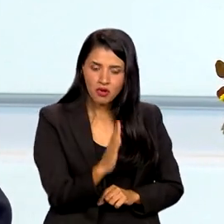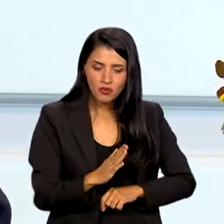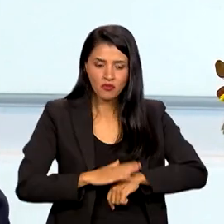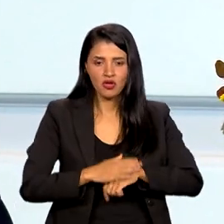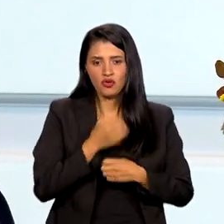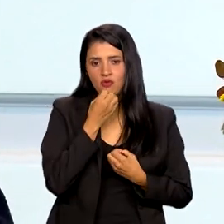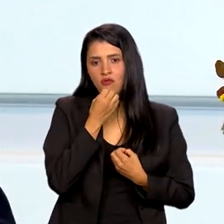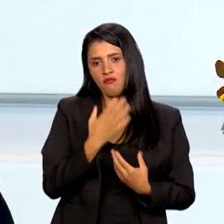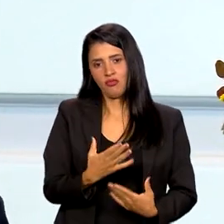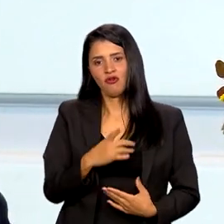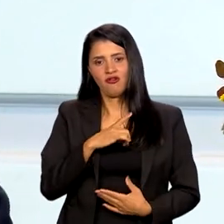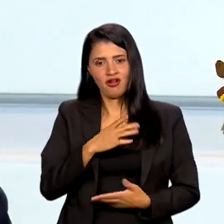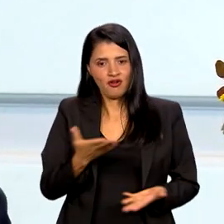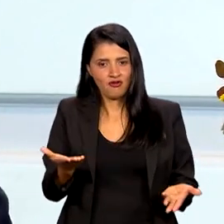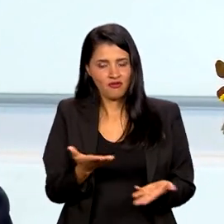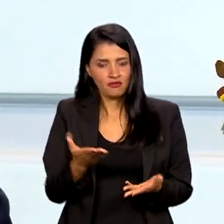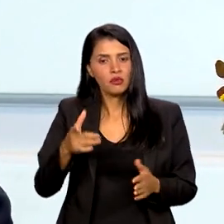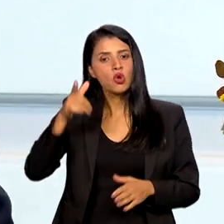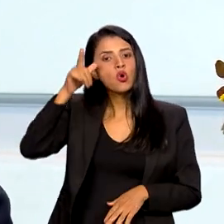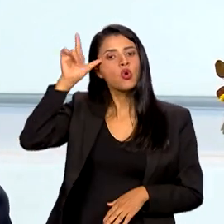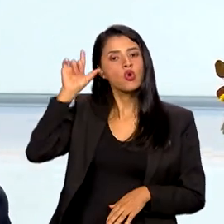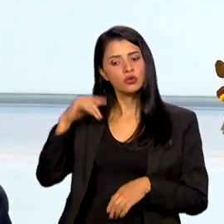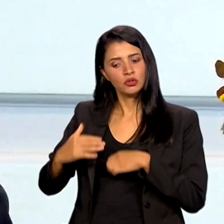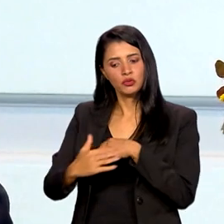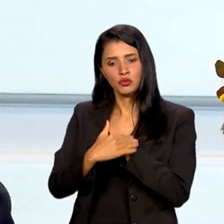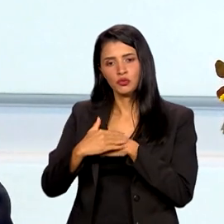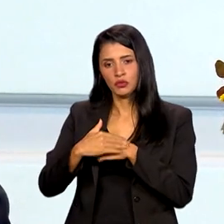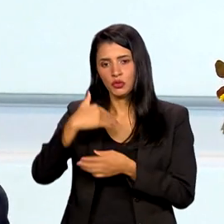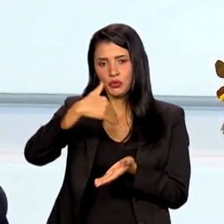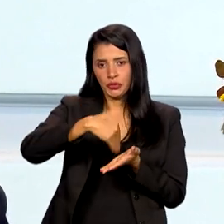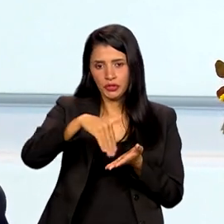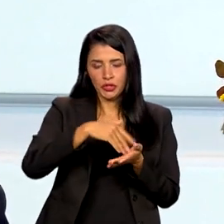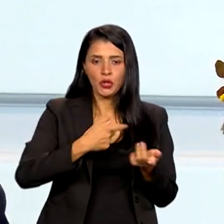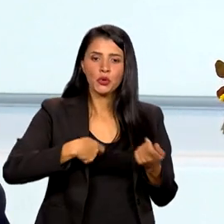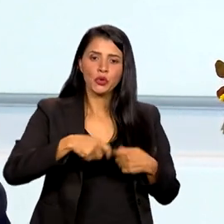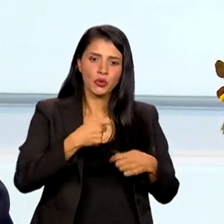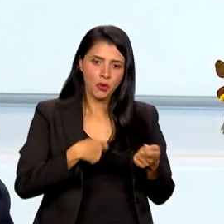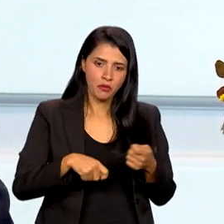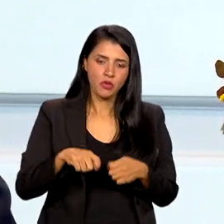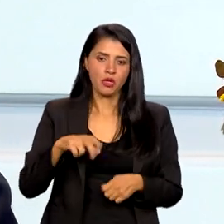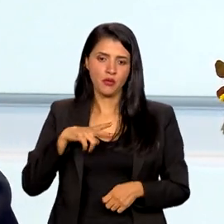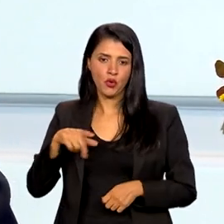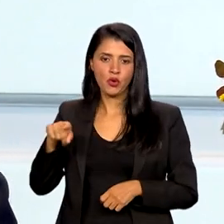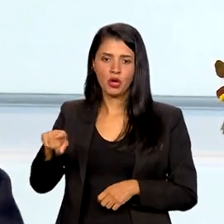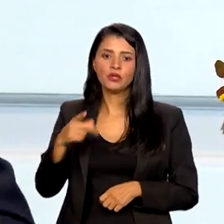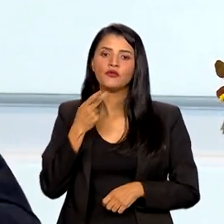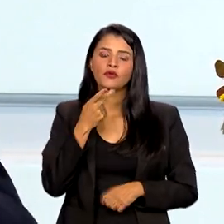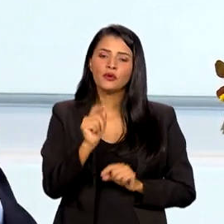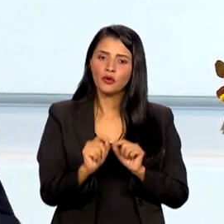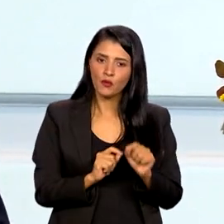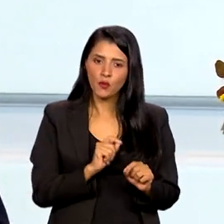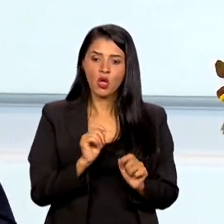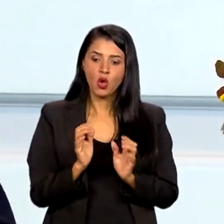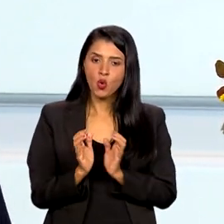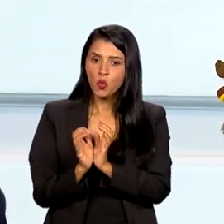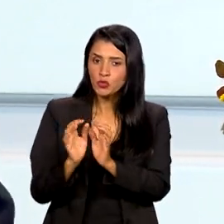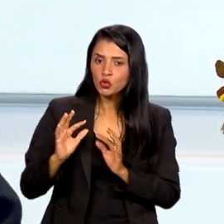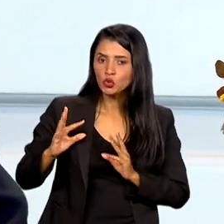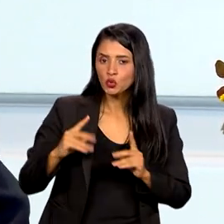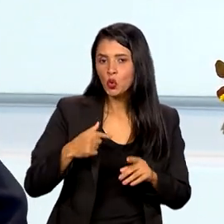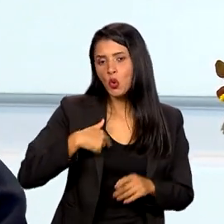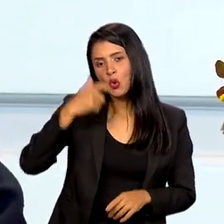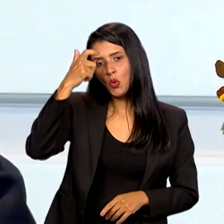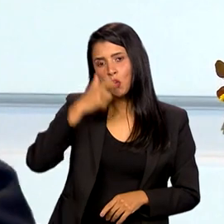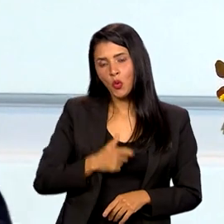bom. Eu ontem, falando com o secretário da Economia português, eu dizia, da comitiva toda, talvez eu